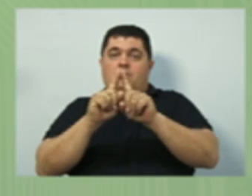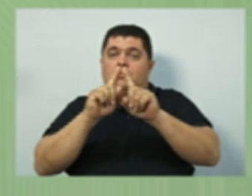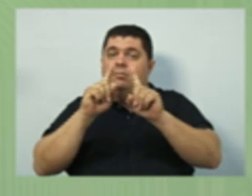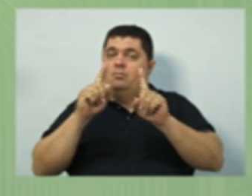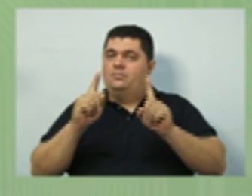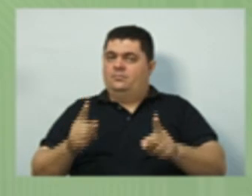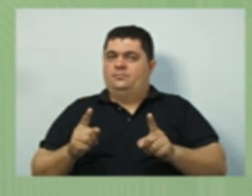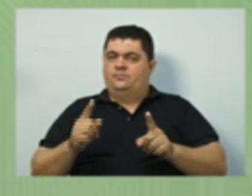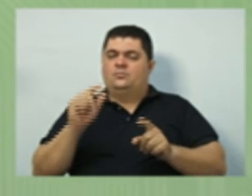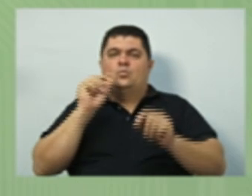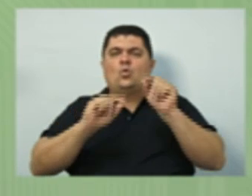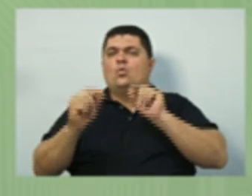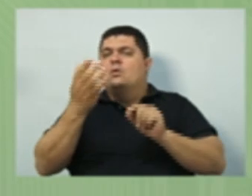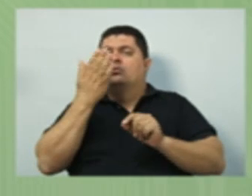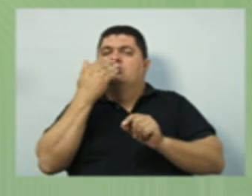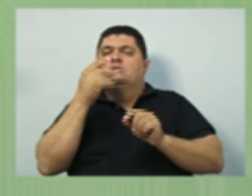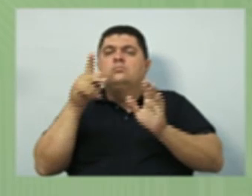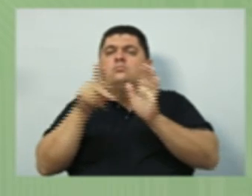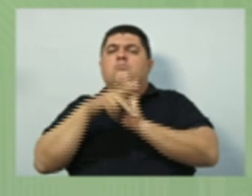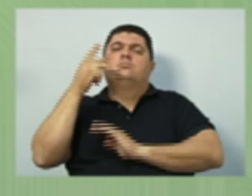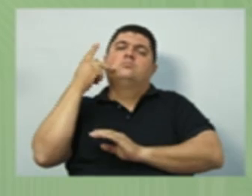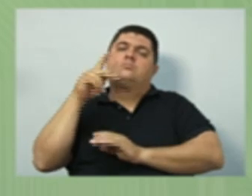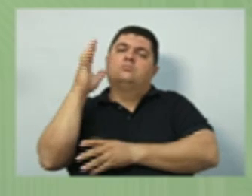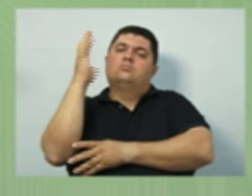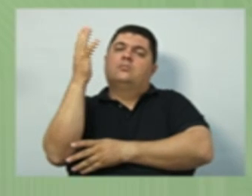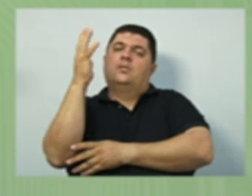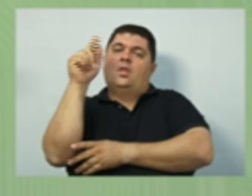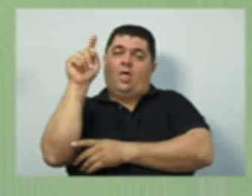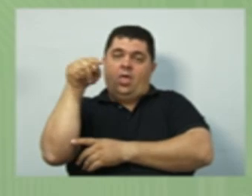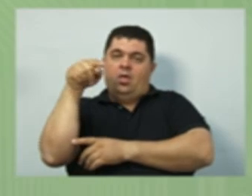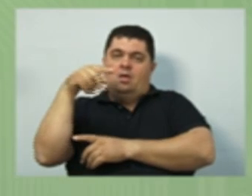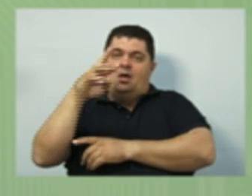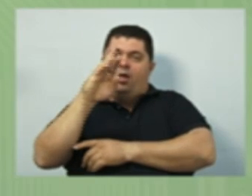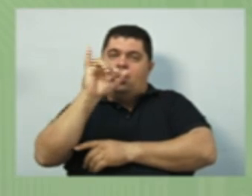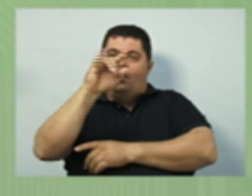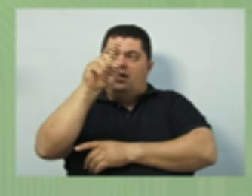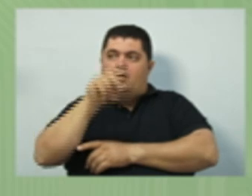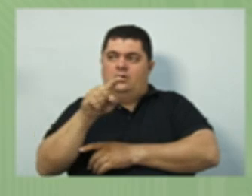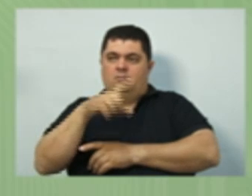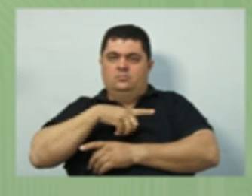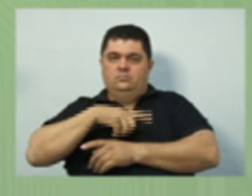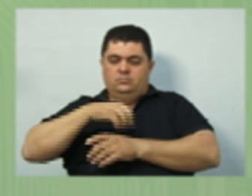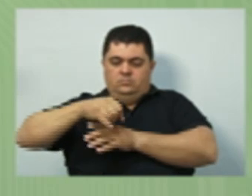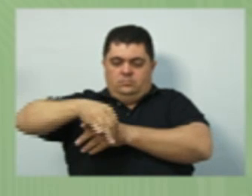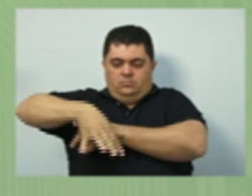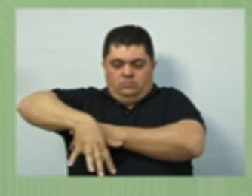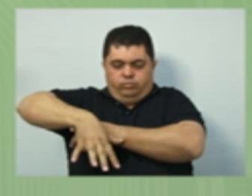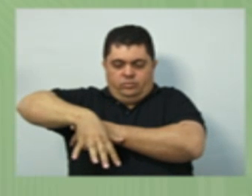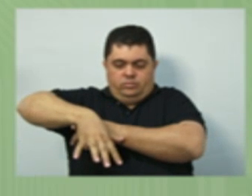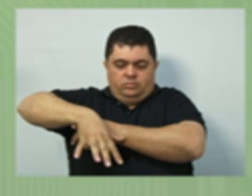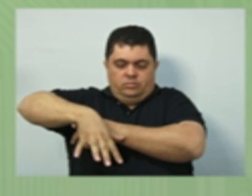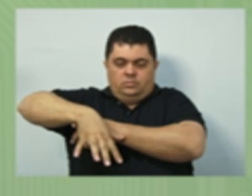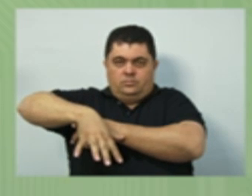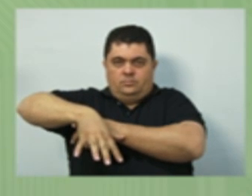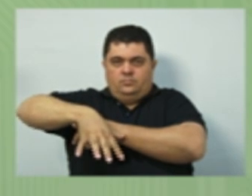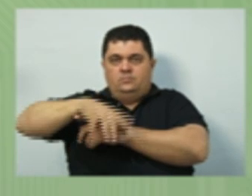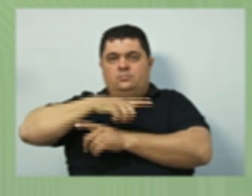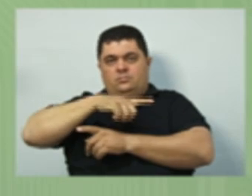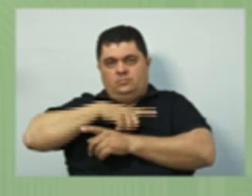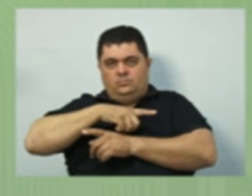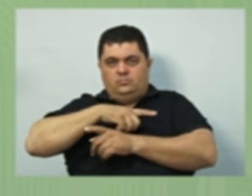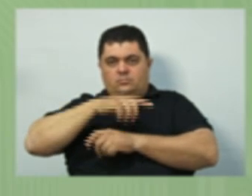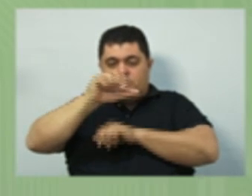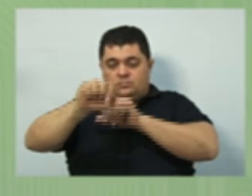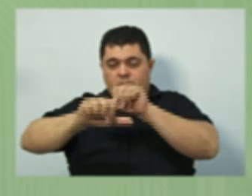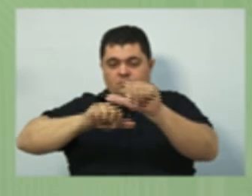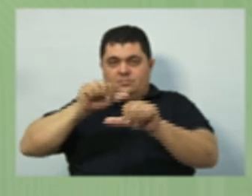mas o que alimenta essa árvore é a raiz. Note na animação que a raiz é que está até mudando